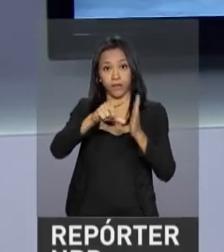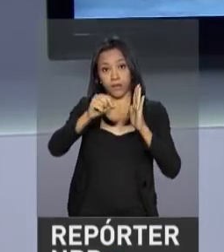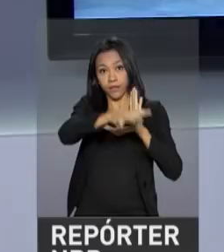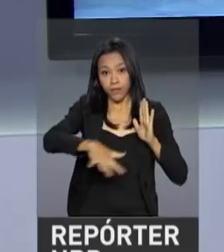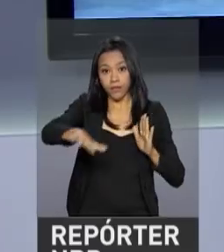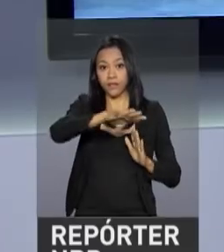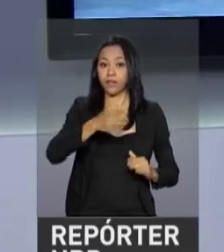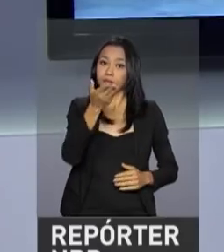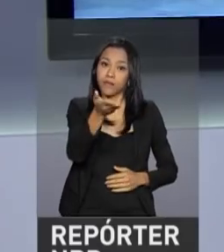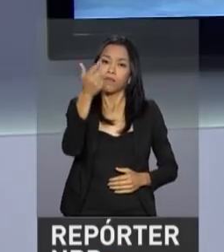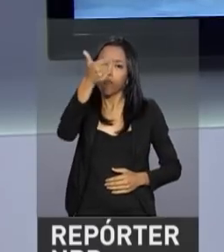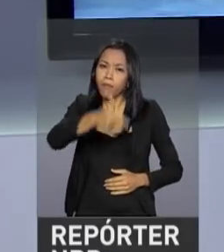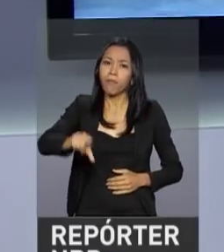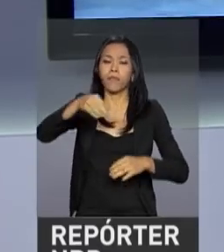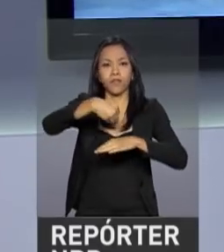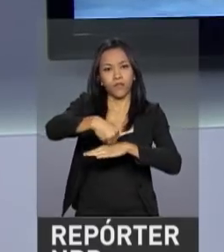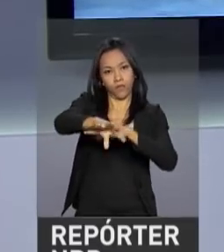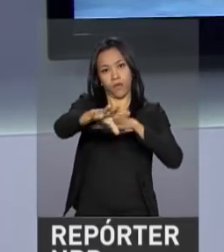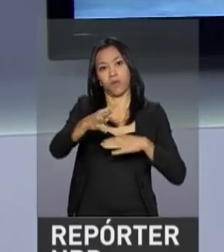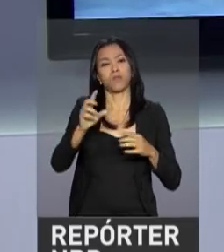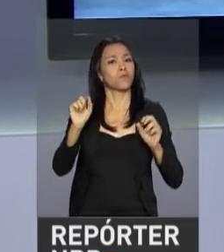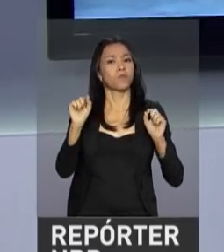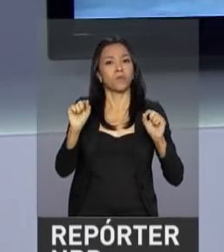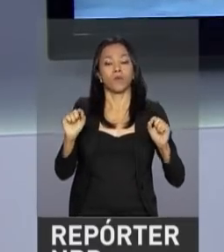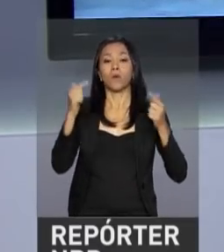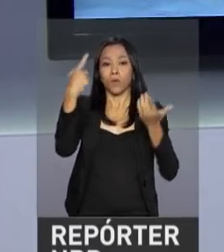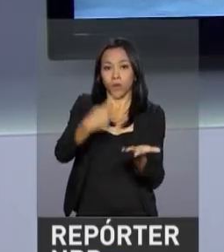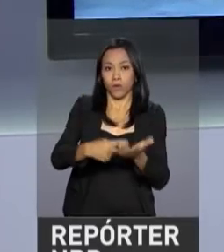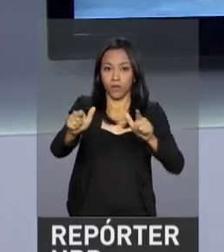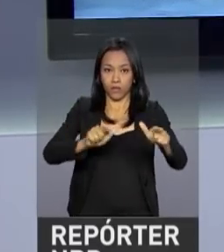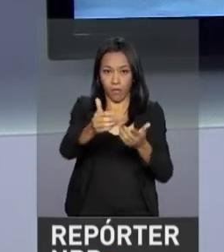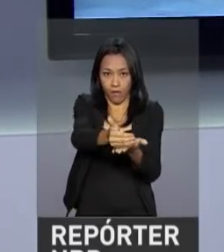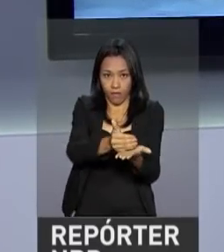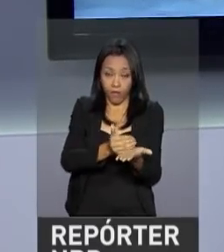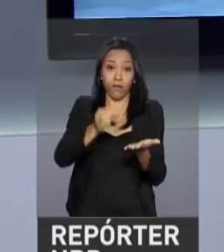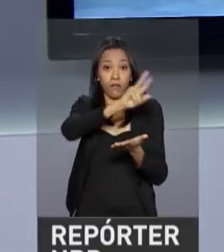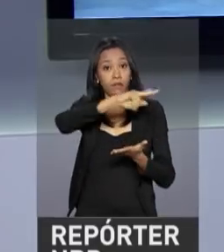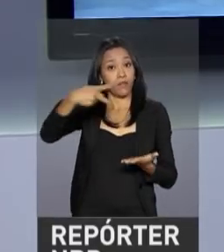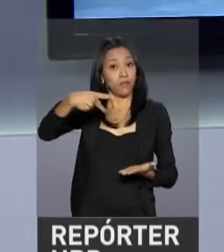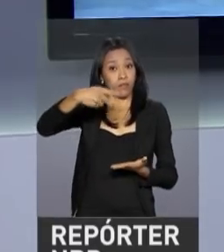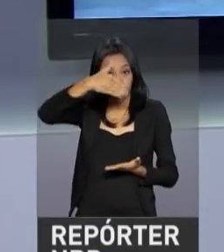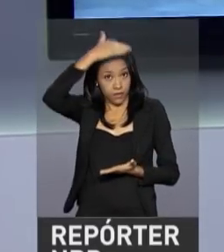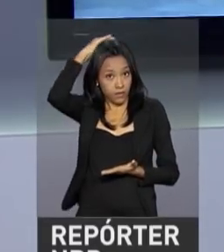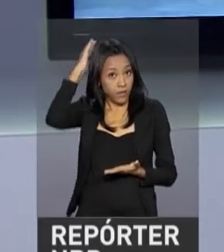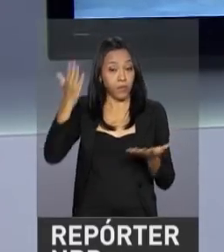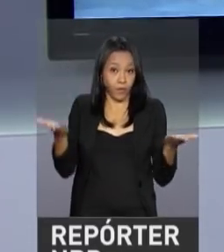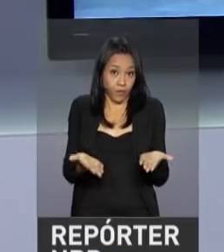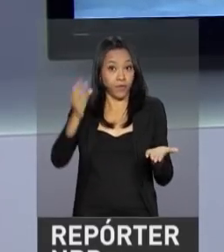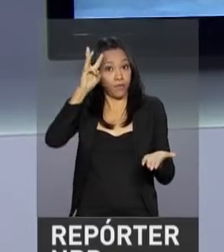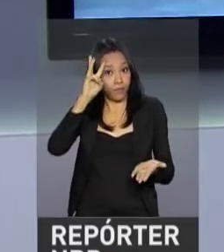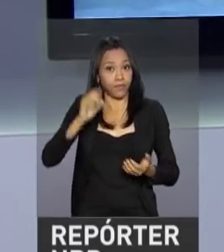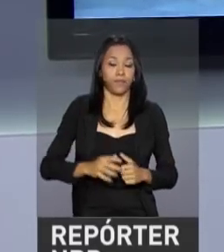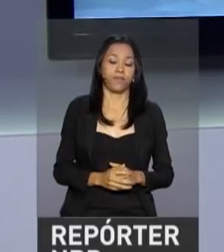noronha que traz novamente as informações sobre a agenda do presidente michel temer nesta terça-feira o la gabriela